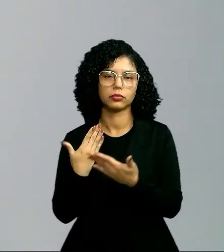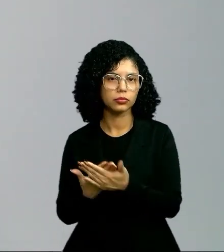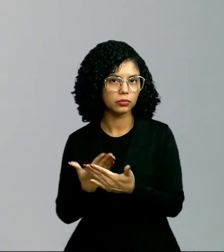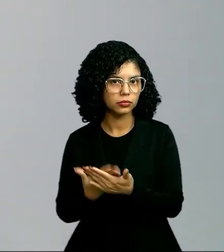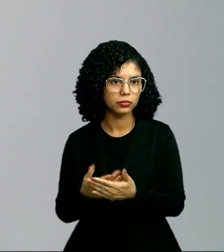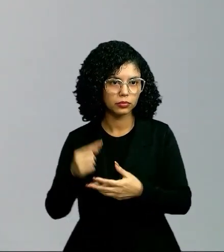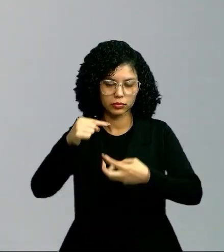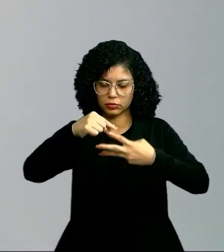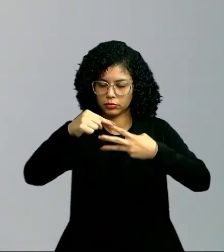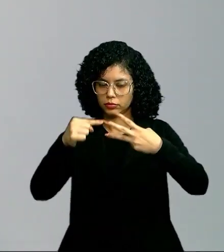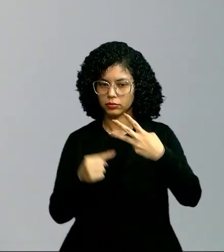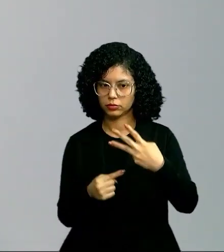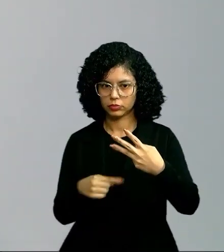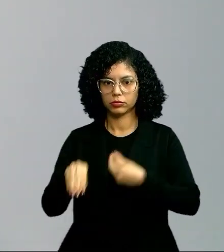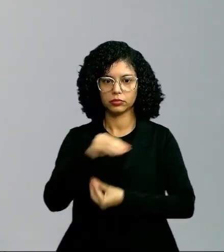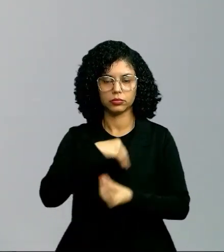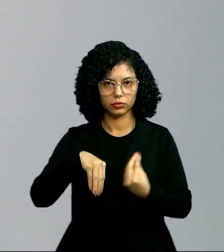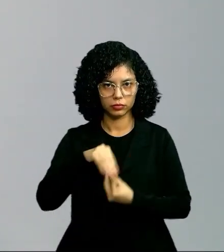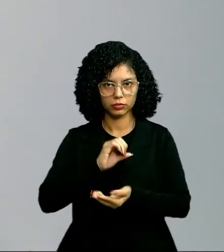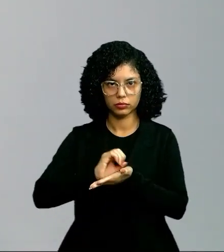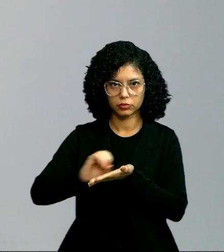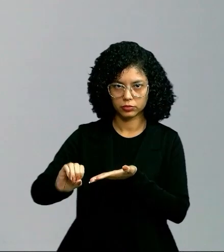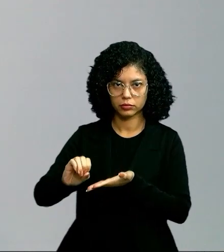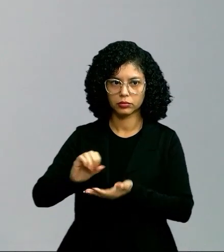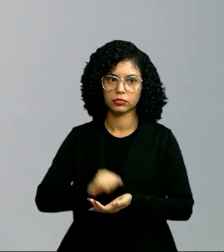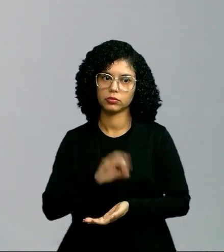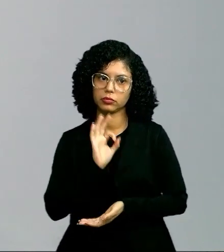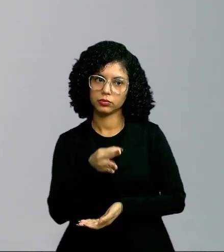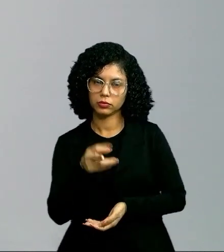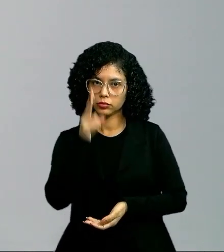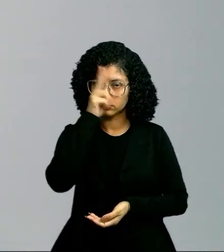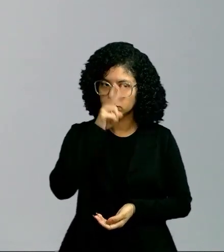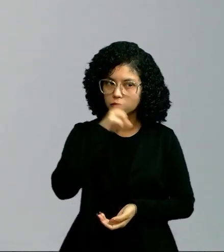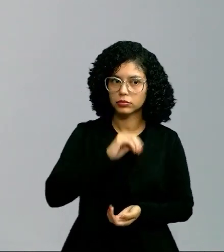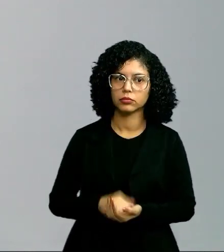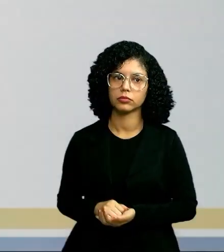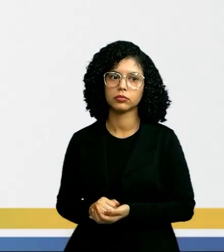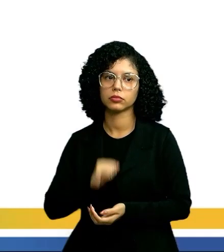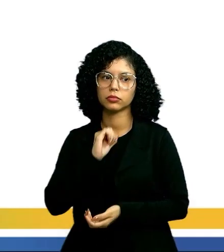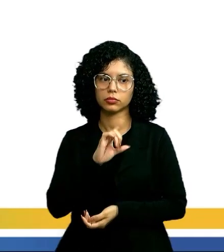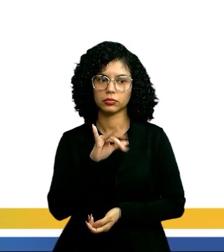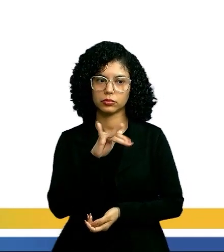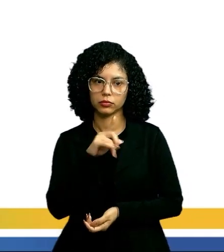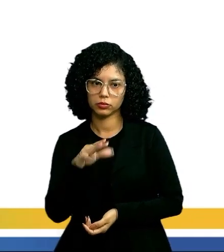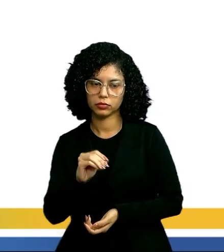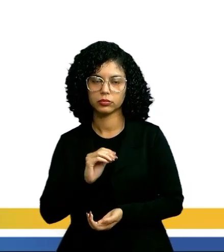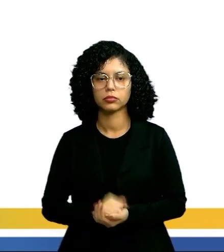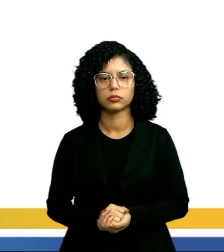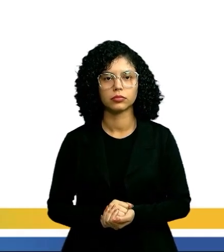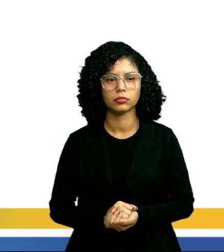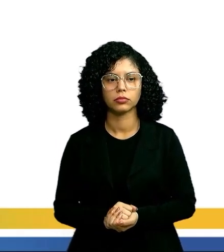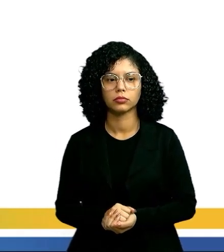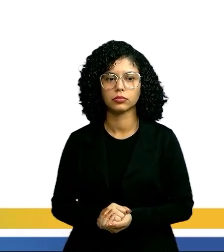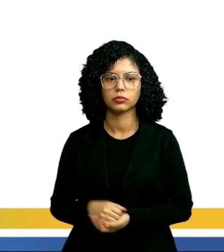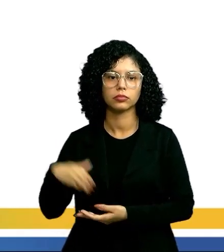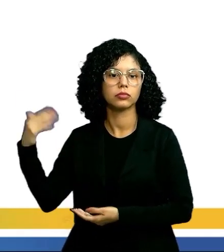estudar 3 tipos de reações orgânicas, certinho? Lembrando aí das cisões.